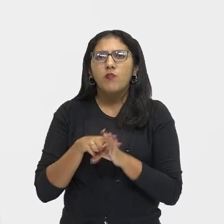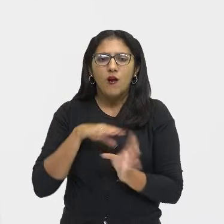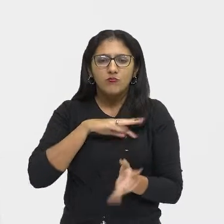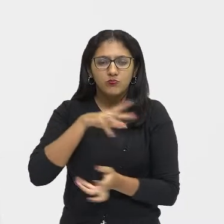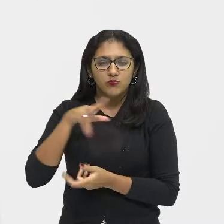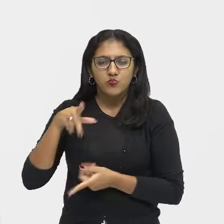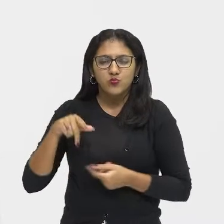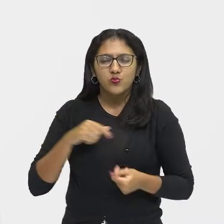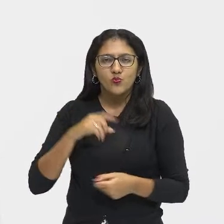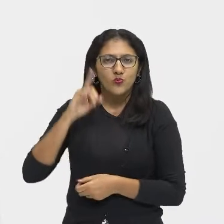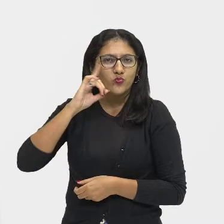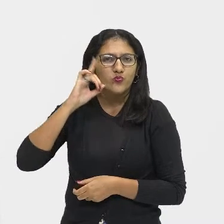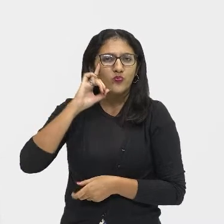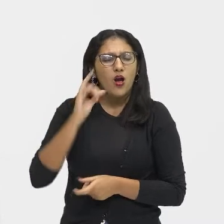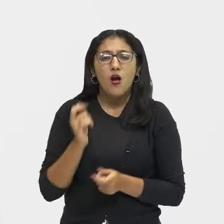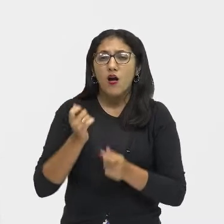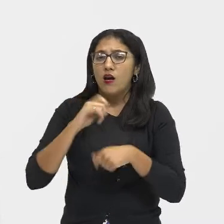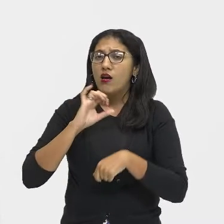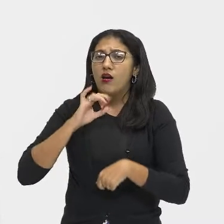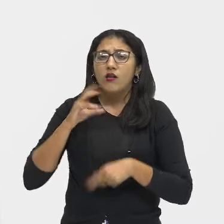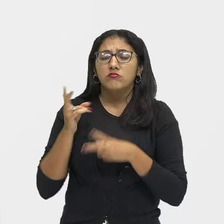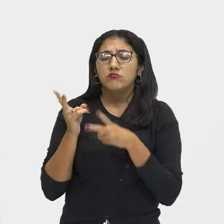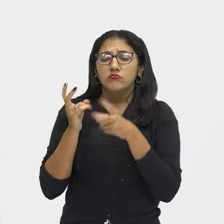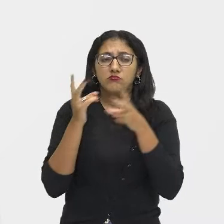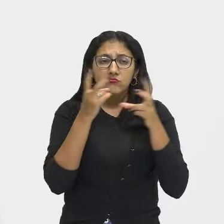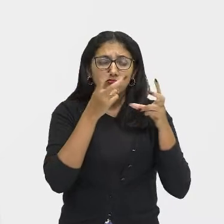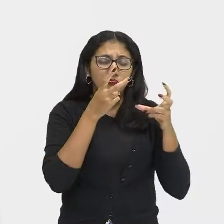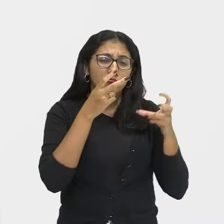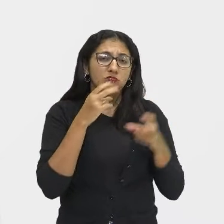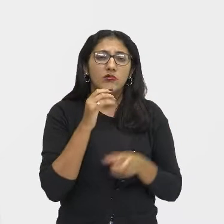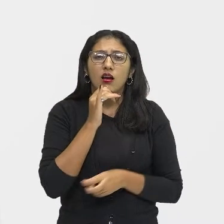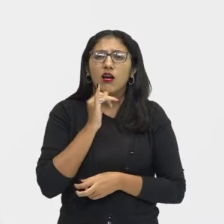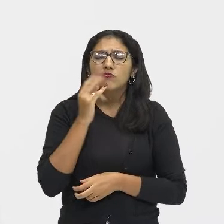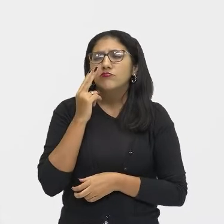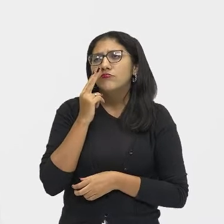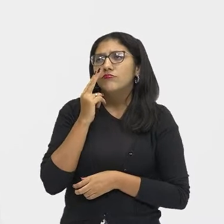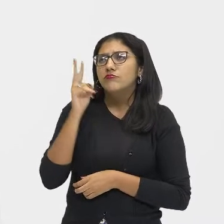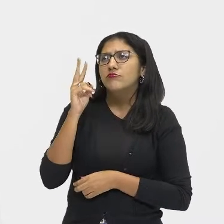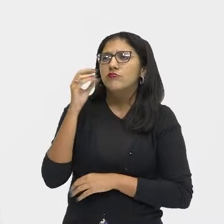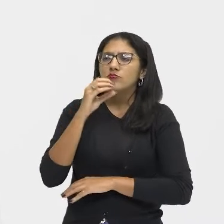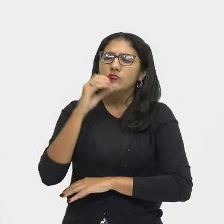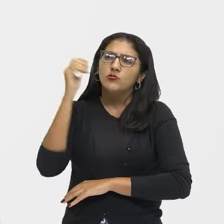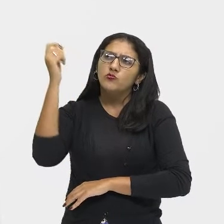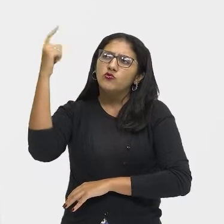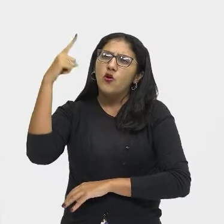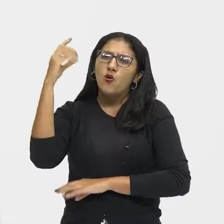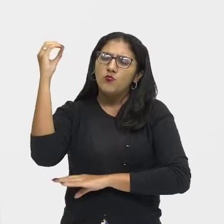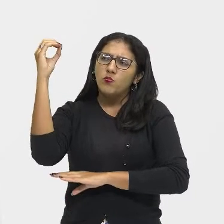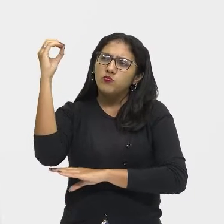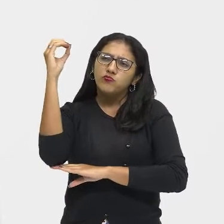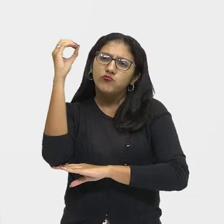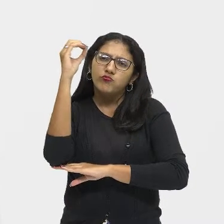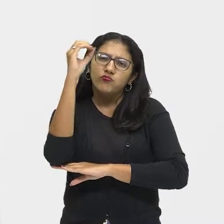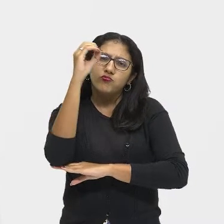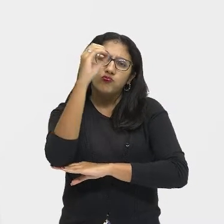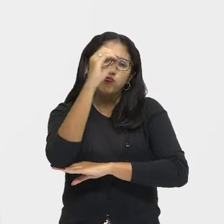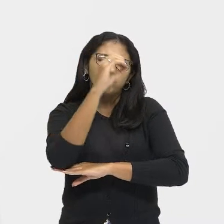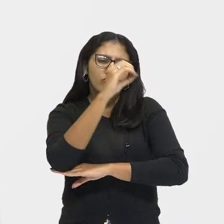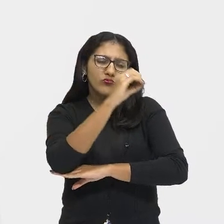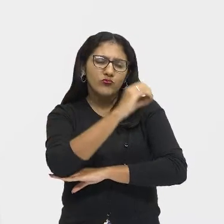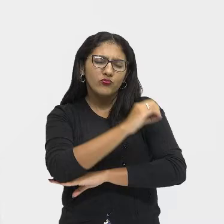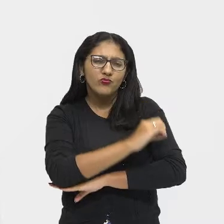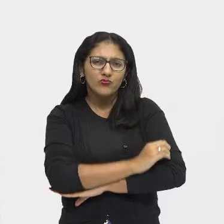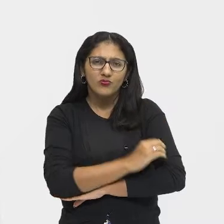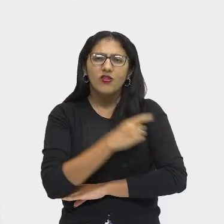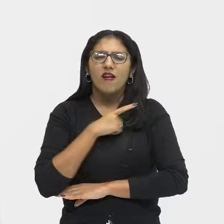universo. É só a gente observar o nascer e o pôr do sol, né? É uma sequência,